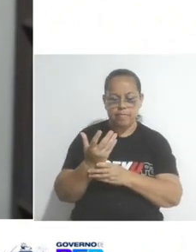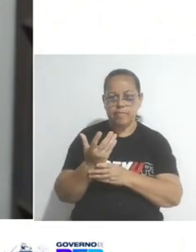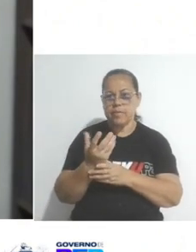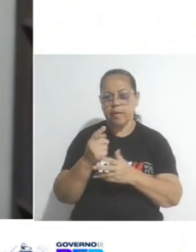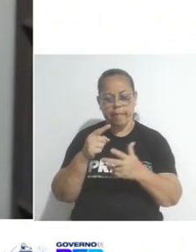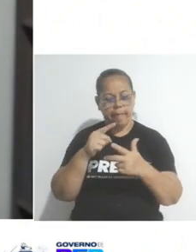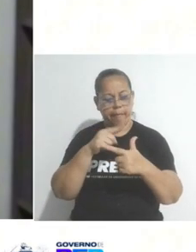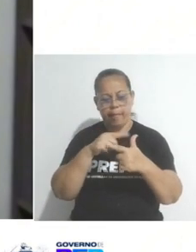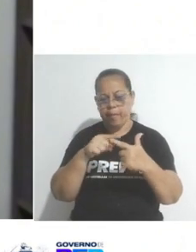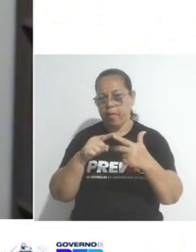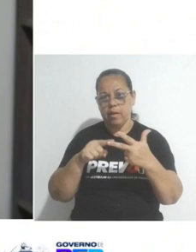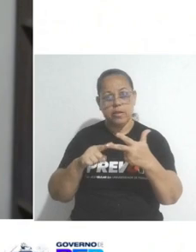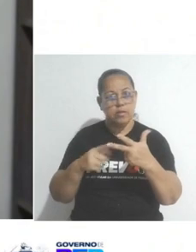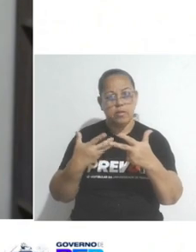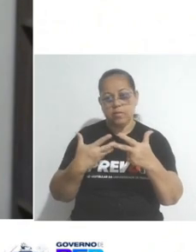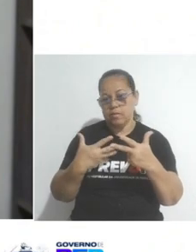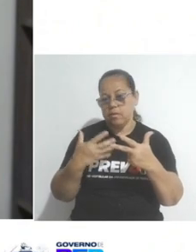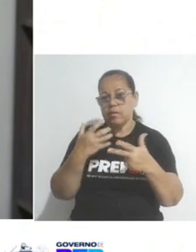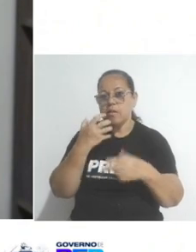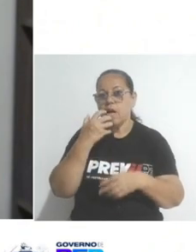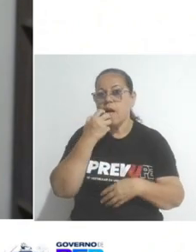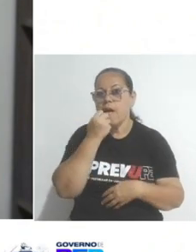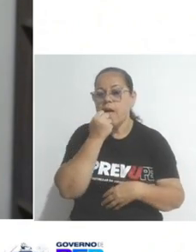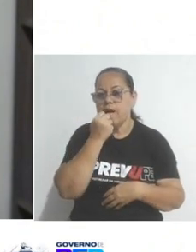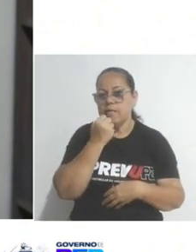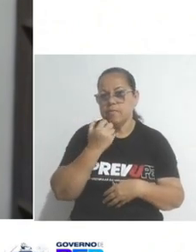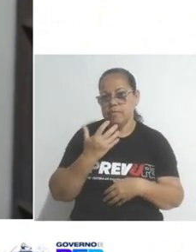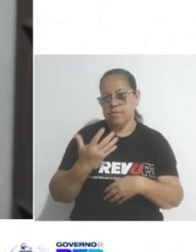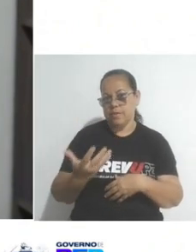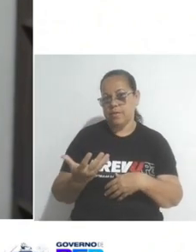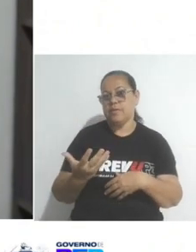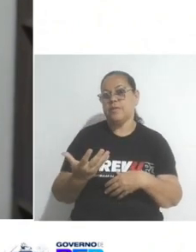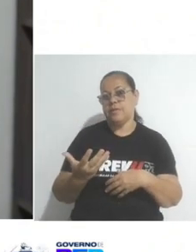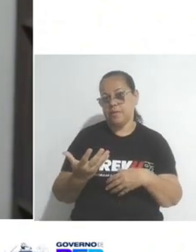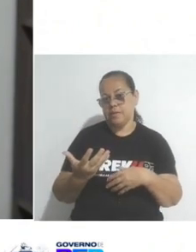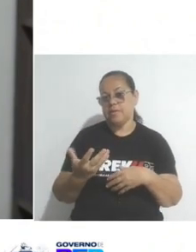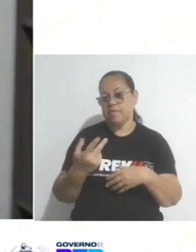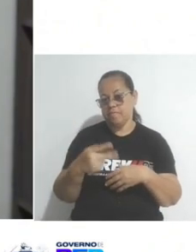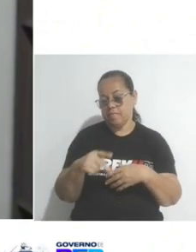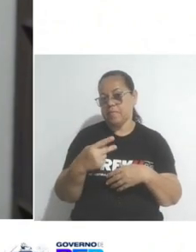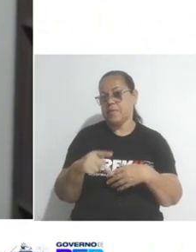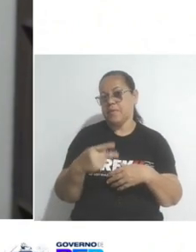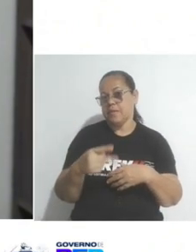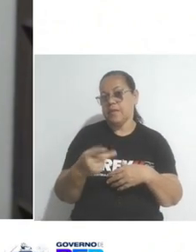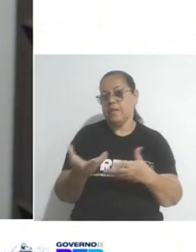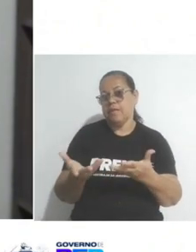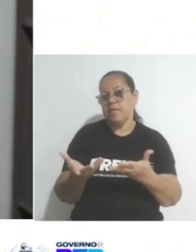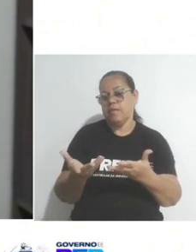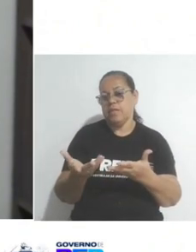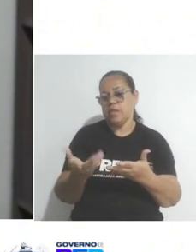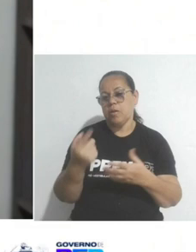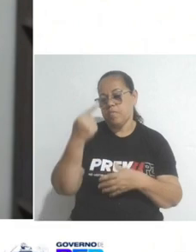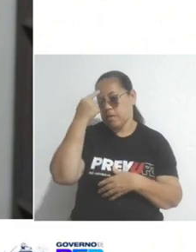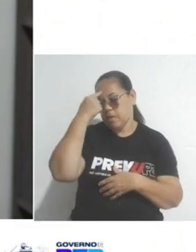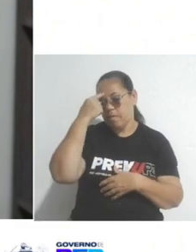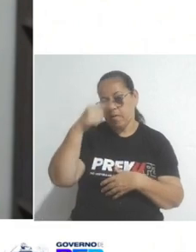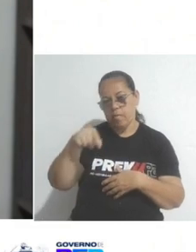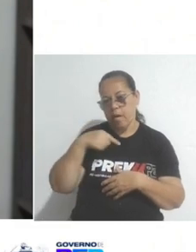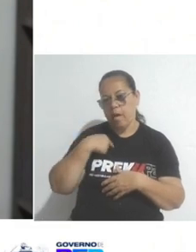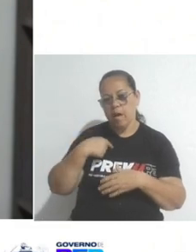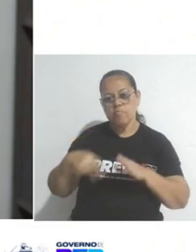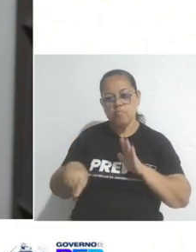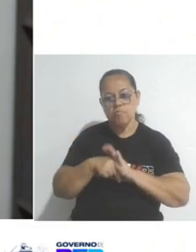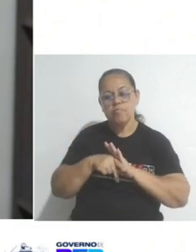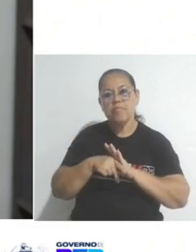grupo uma pessoa uma espécie de organismo biológico projeta o seu poder sobre aquele